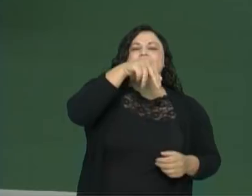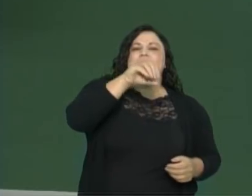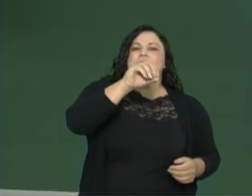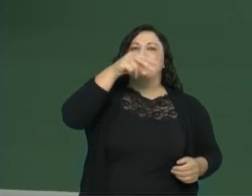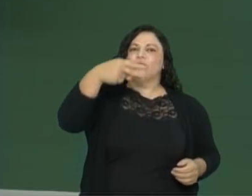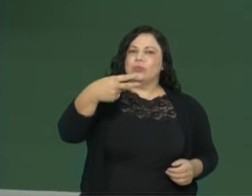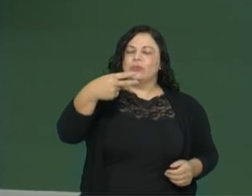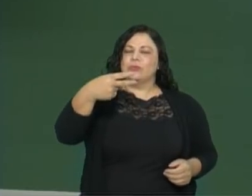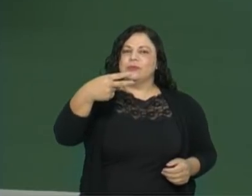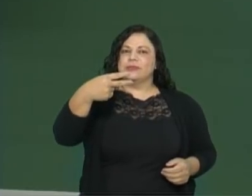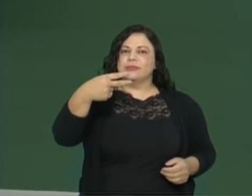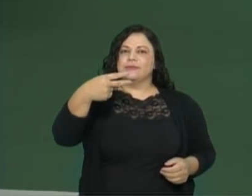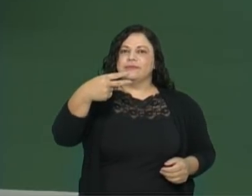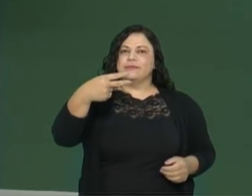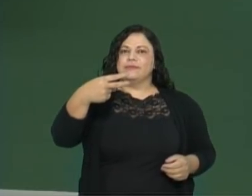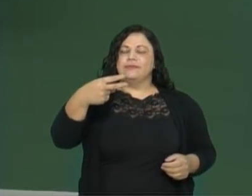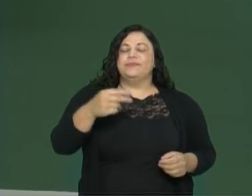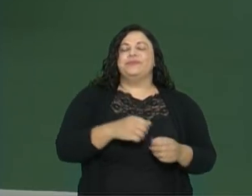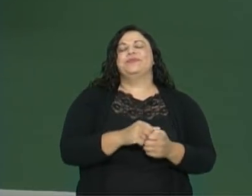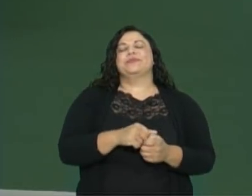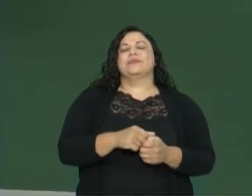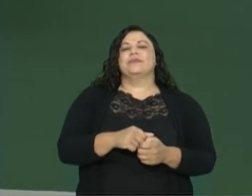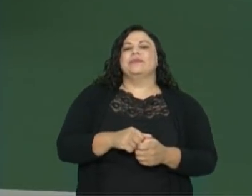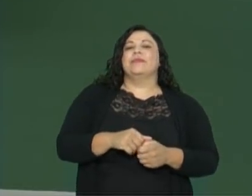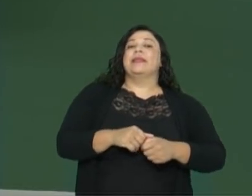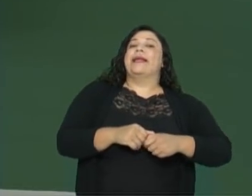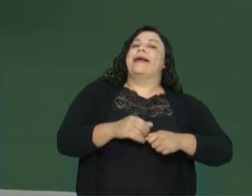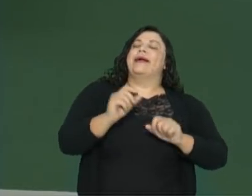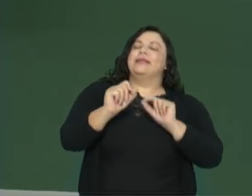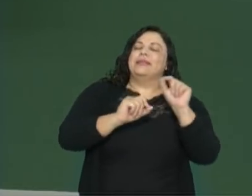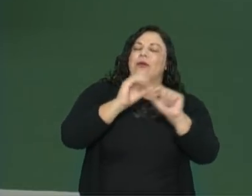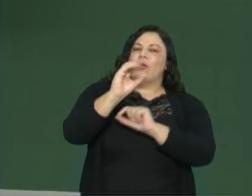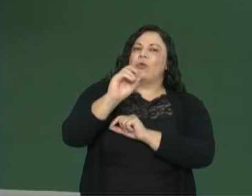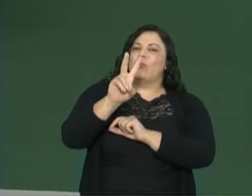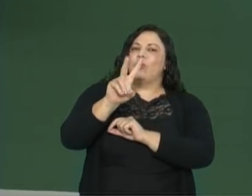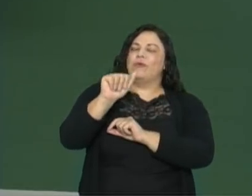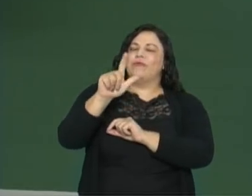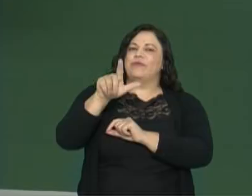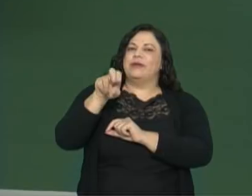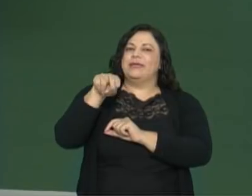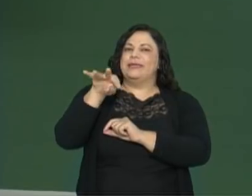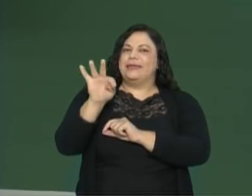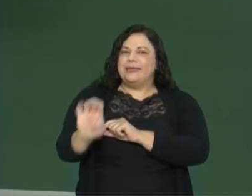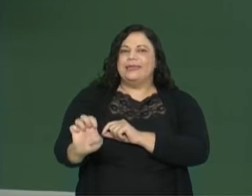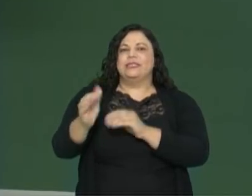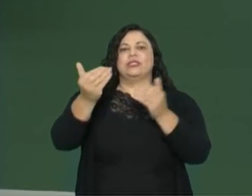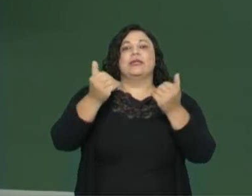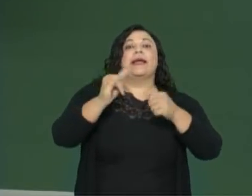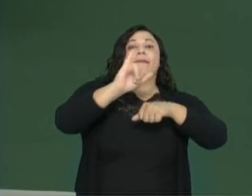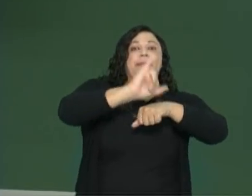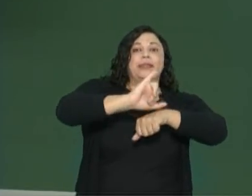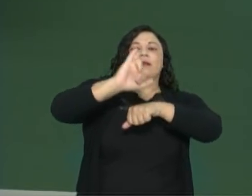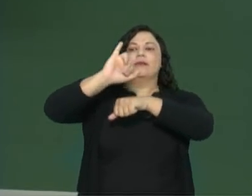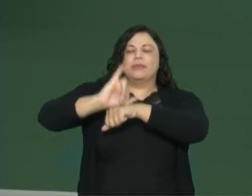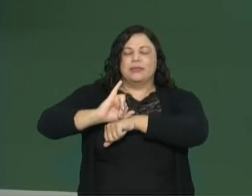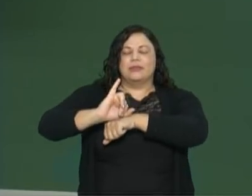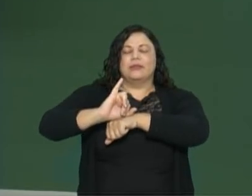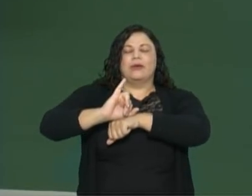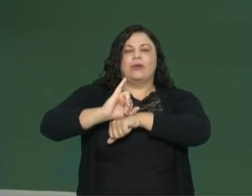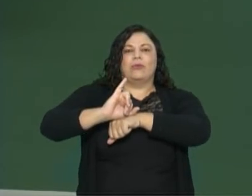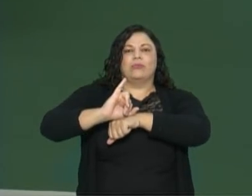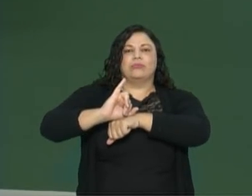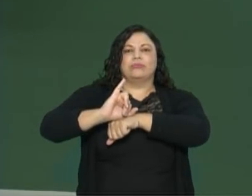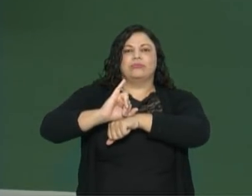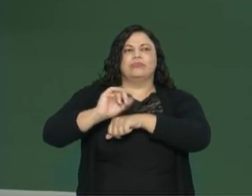metal, ligação covalente. Metal com metal, ligação metálica. Ah, letra A